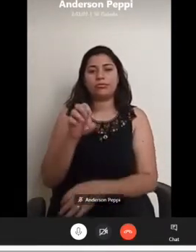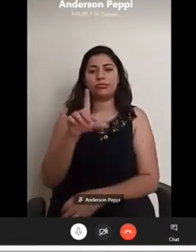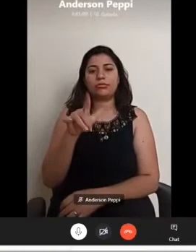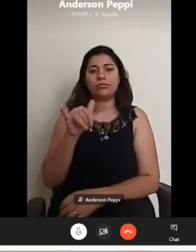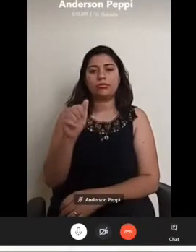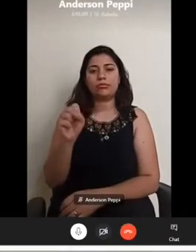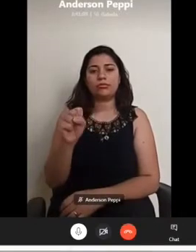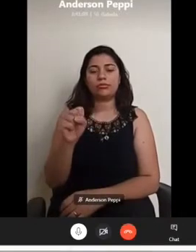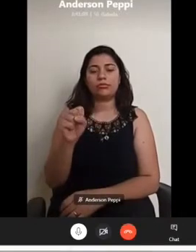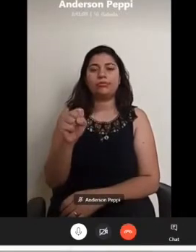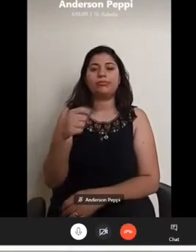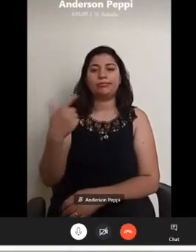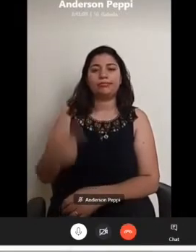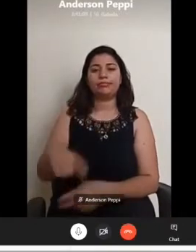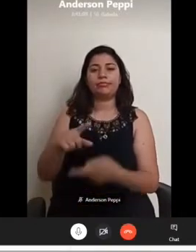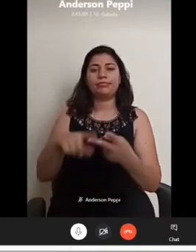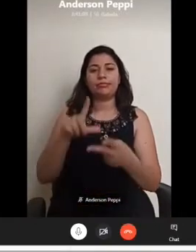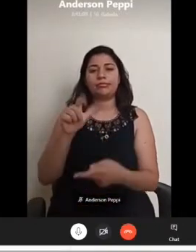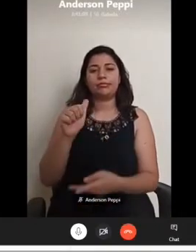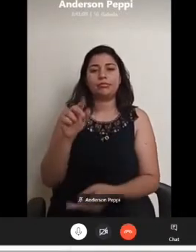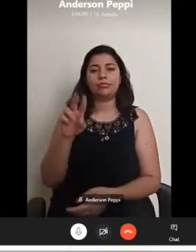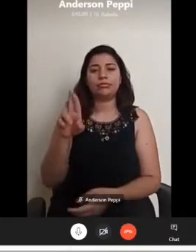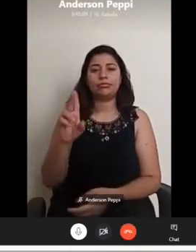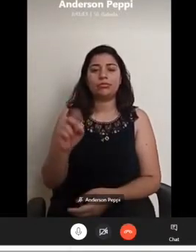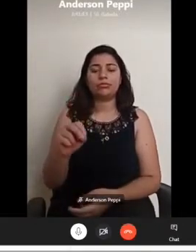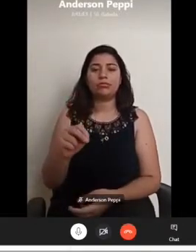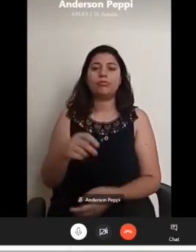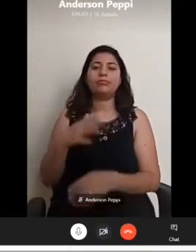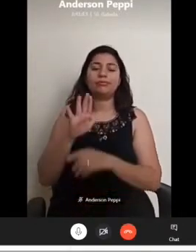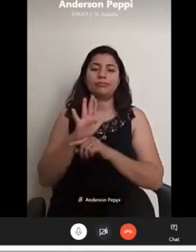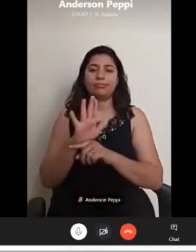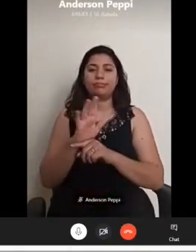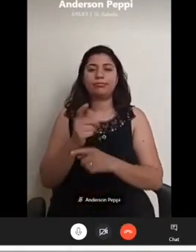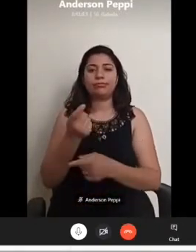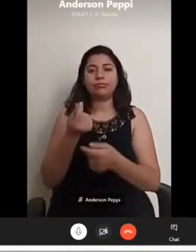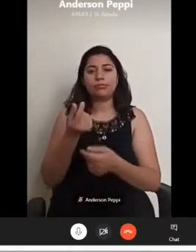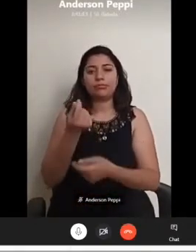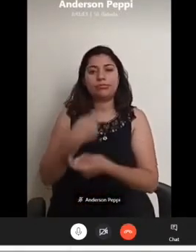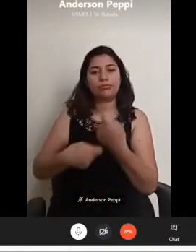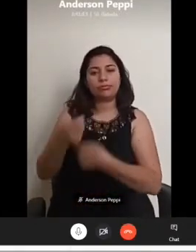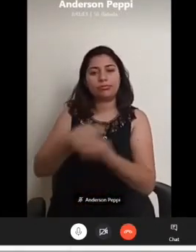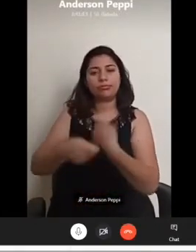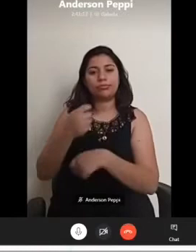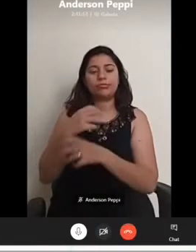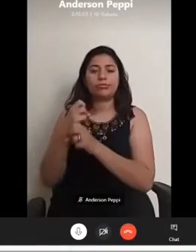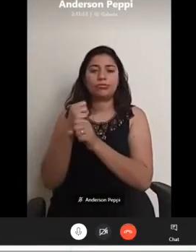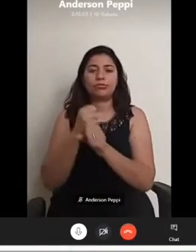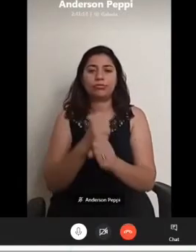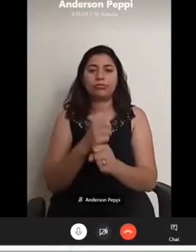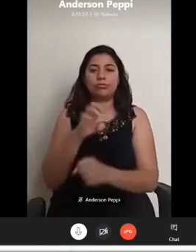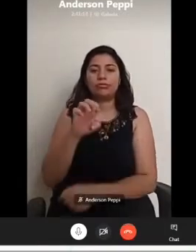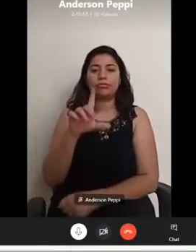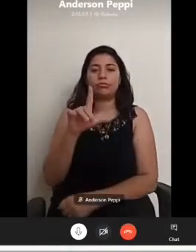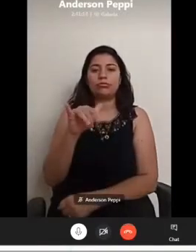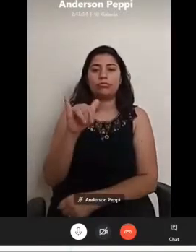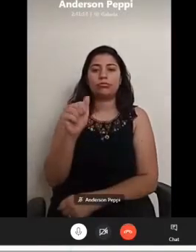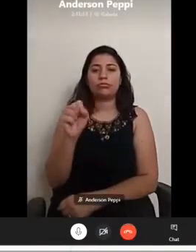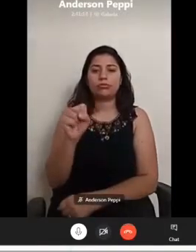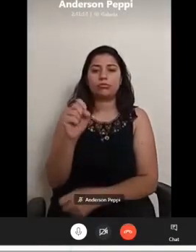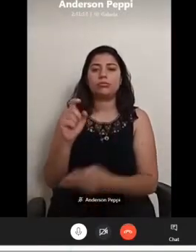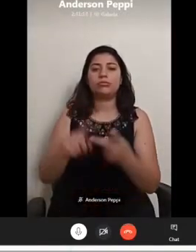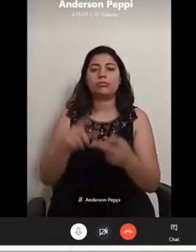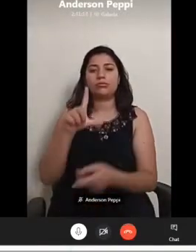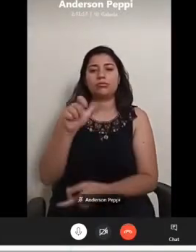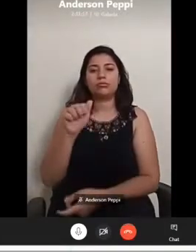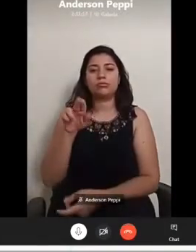Silva. Comissão de Orçamento, Finanças e Contabilidade. Elias Marcelo Sleiman, Laudo Gomes da Silva, Silvio